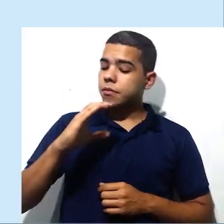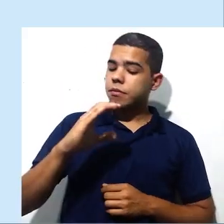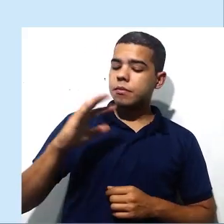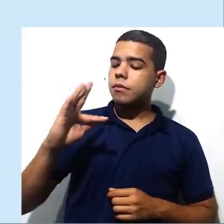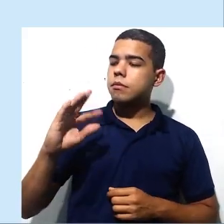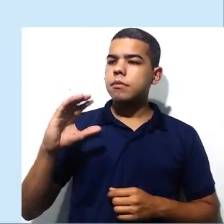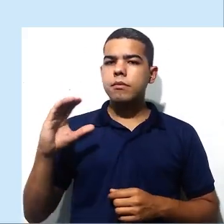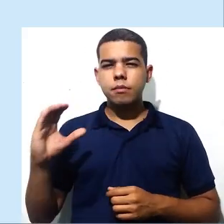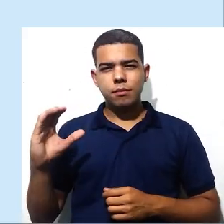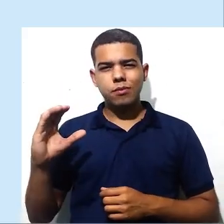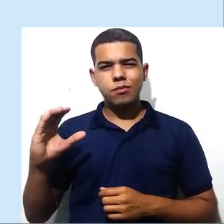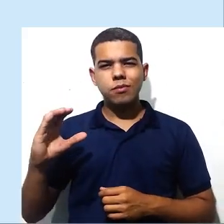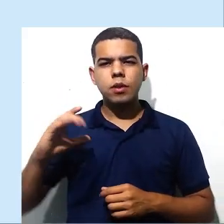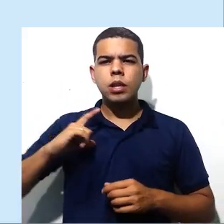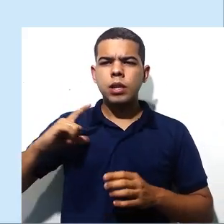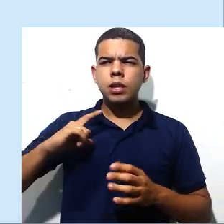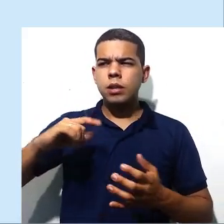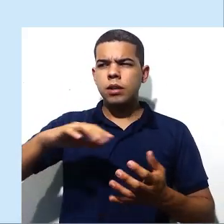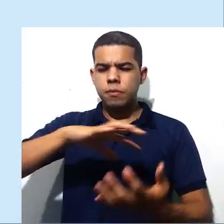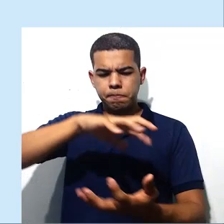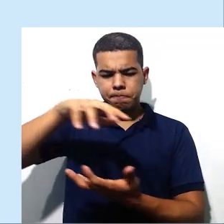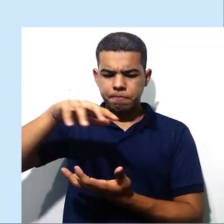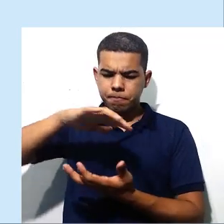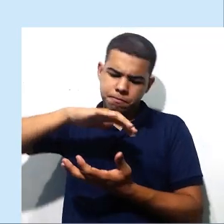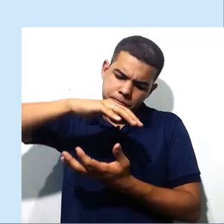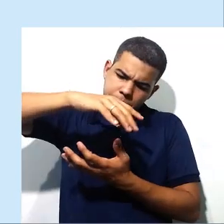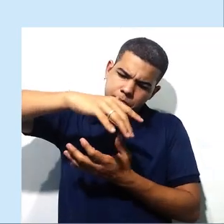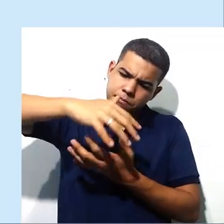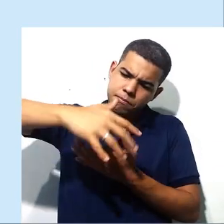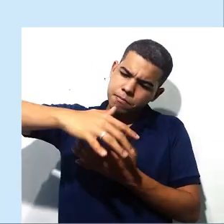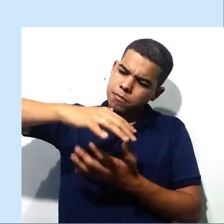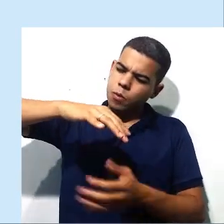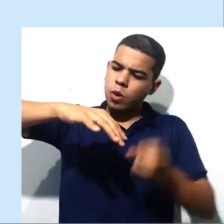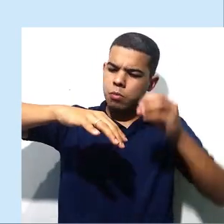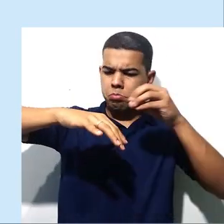clorofluorcarboneto, quando ele entra em contato com a nossa camada de